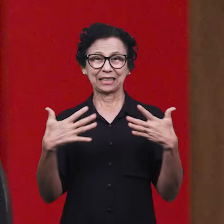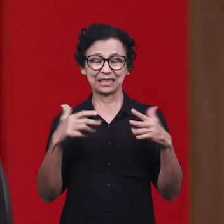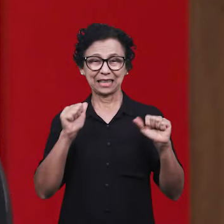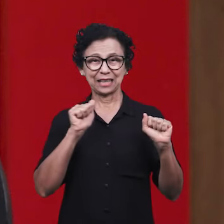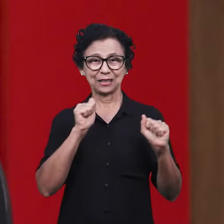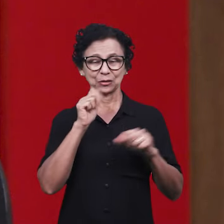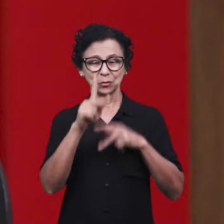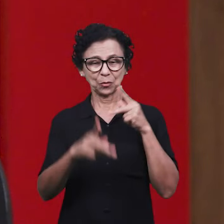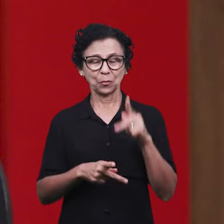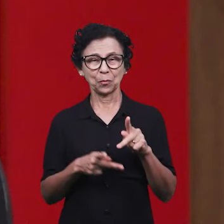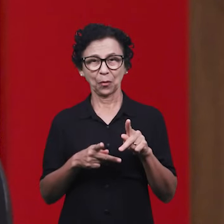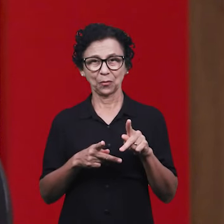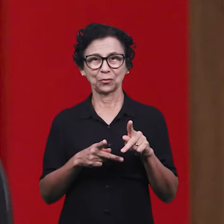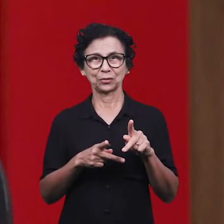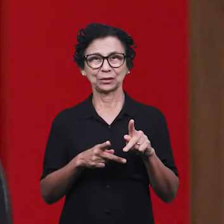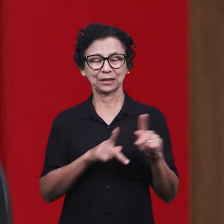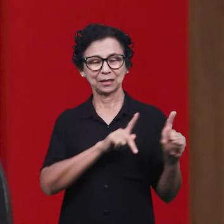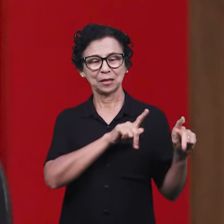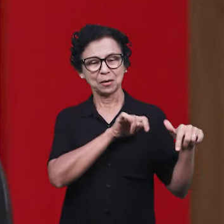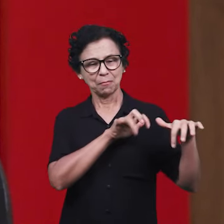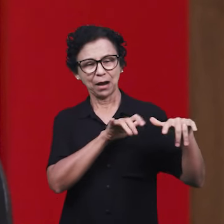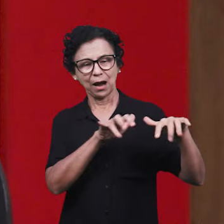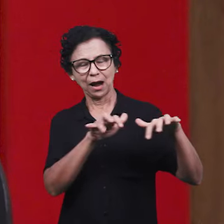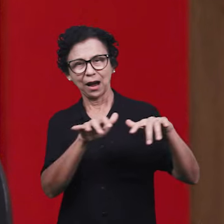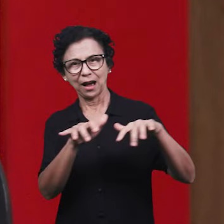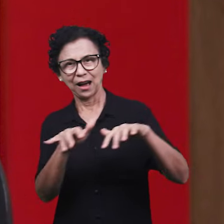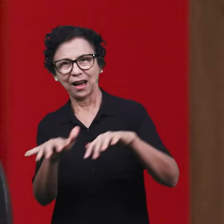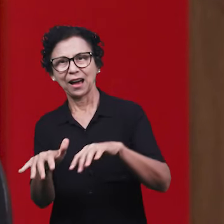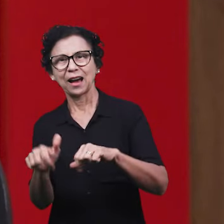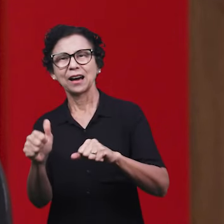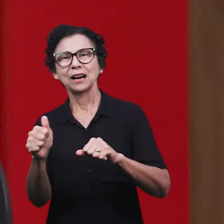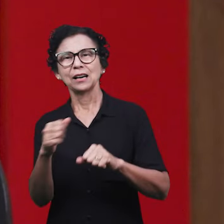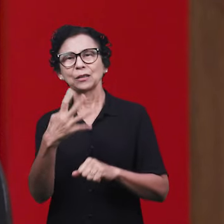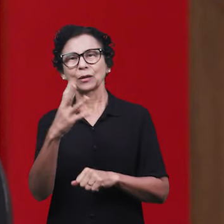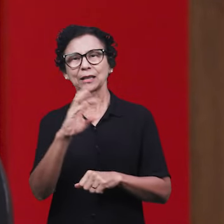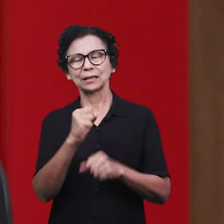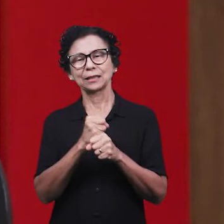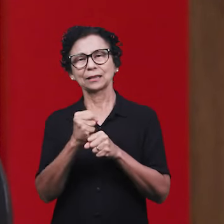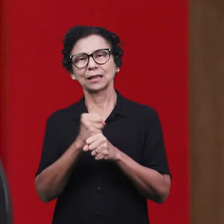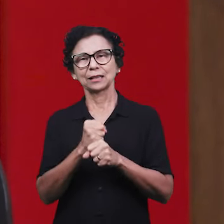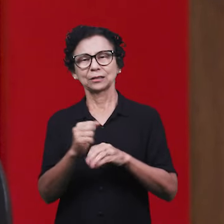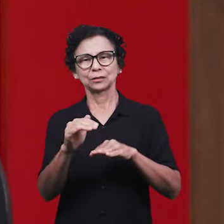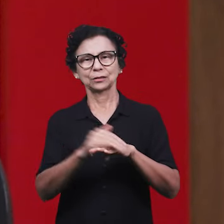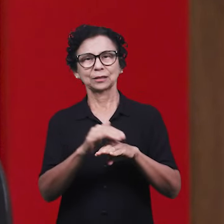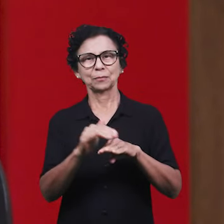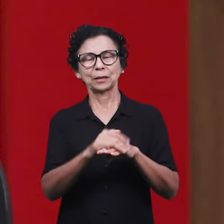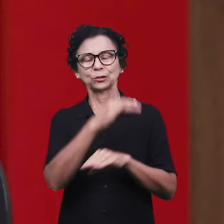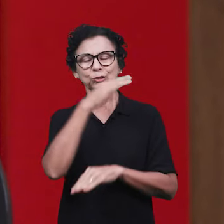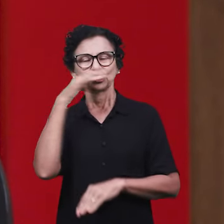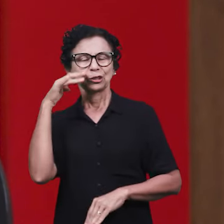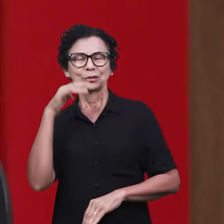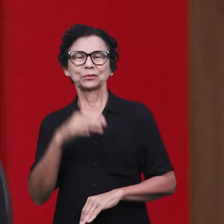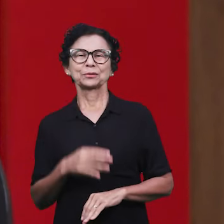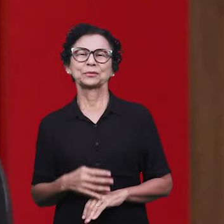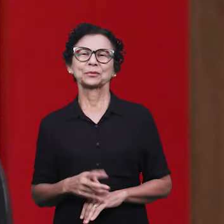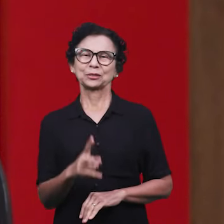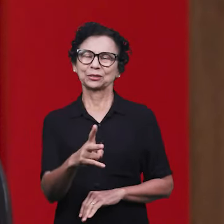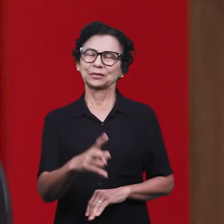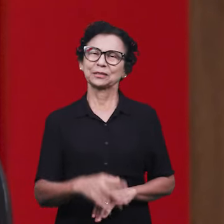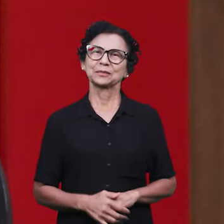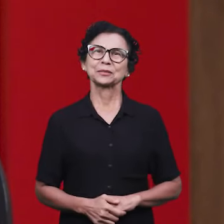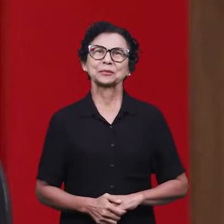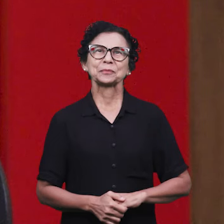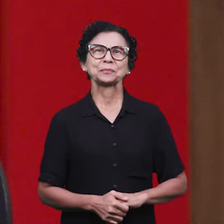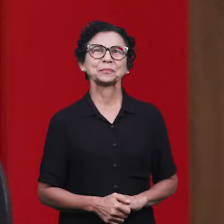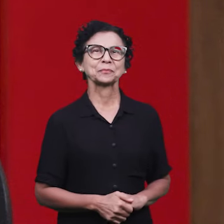milagre. Não há como explicar o milagre, é só pela fé. O William podia falar um pouco sobre complexidade redutível,